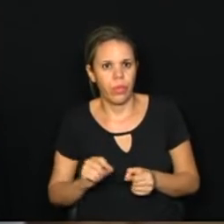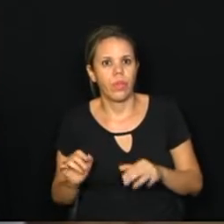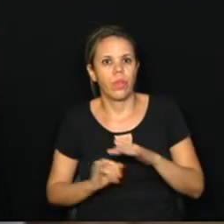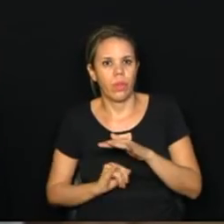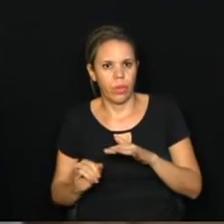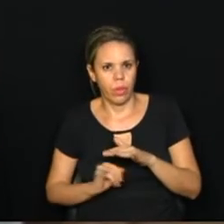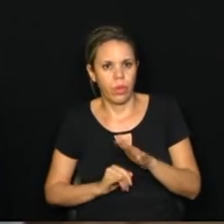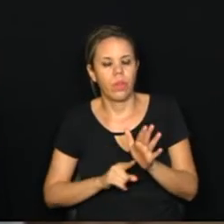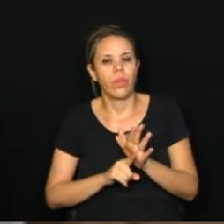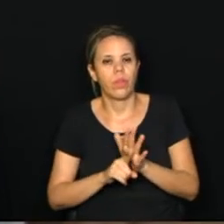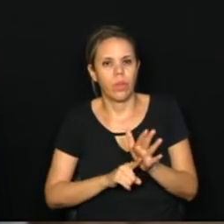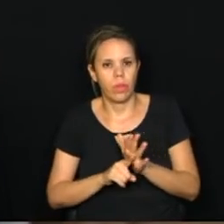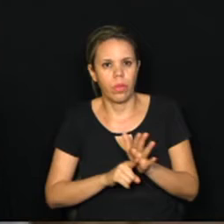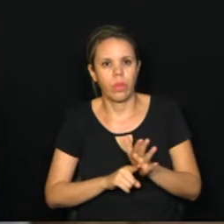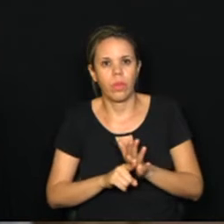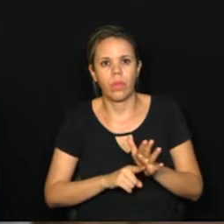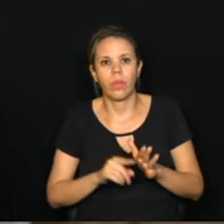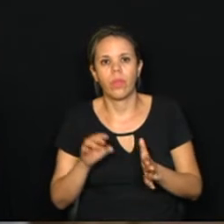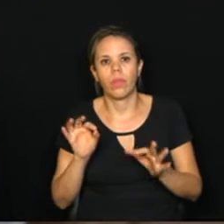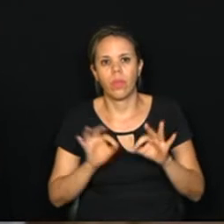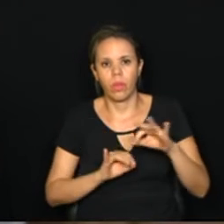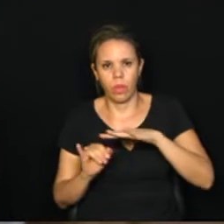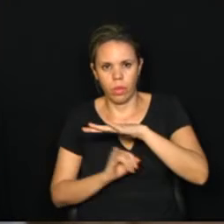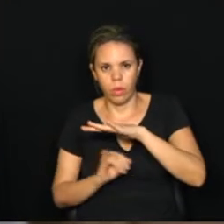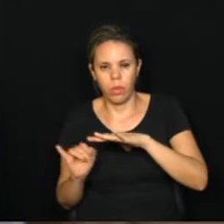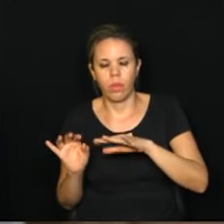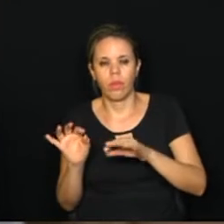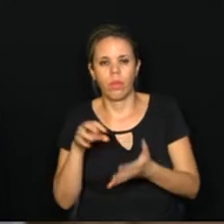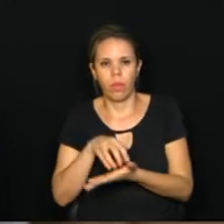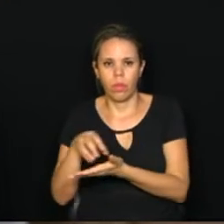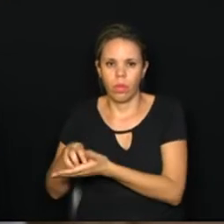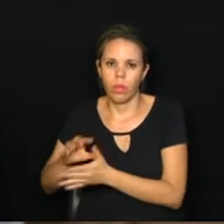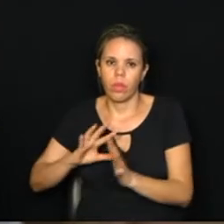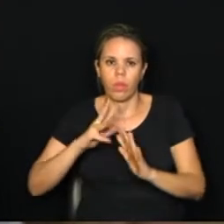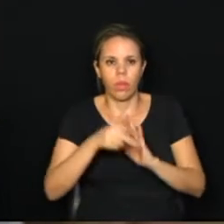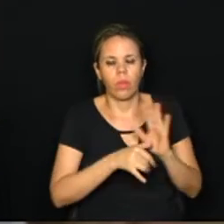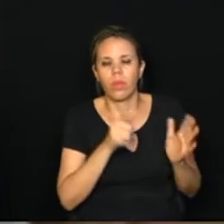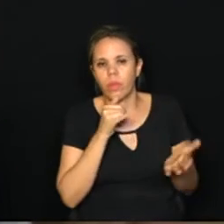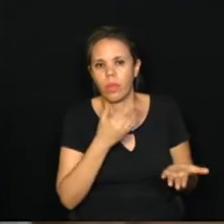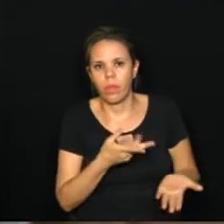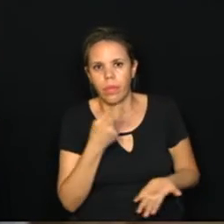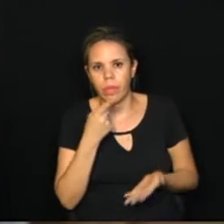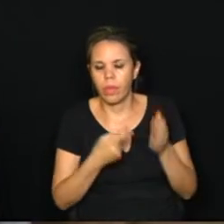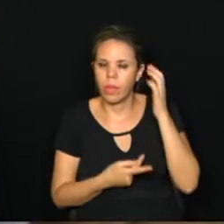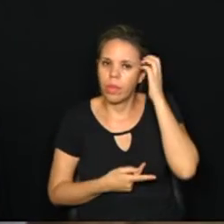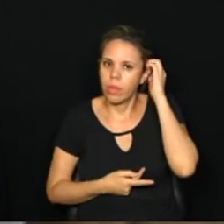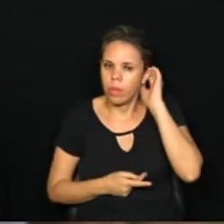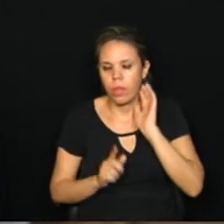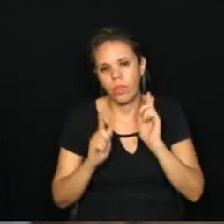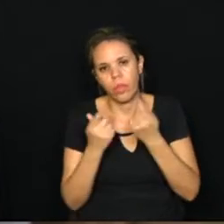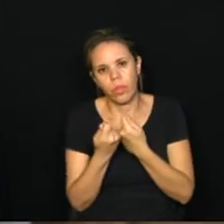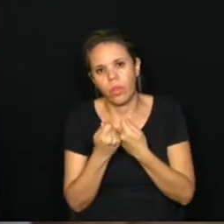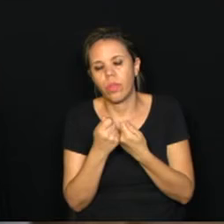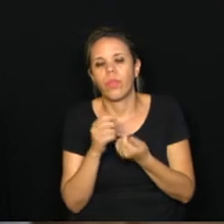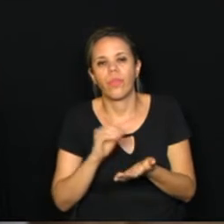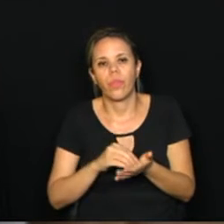instituições de pesquisa, pelas organizações ambientais, por exemplo, sobre a questão da gestão